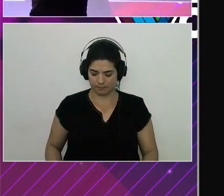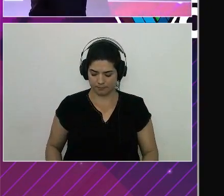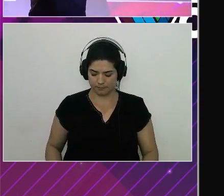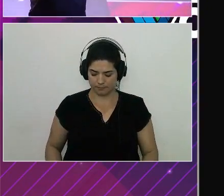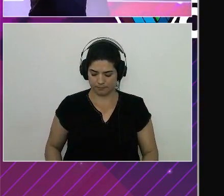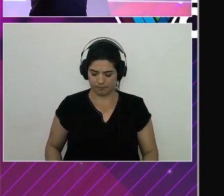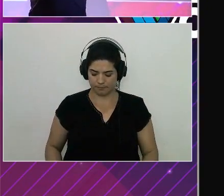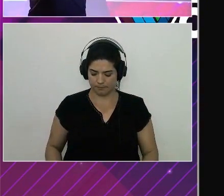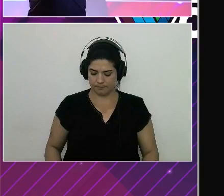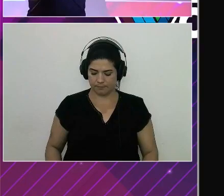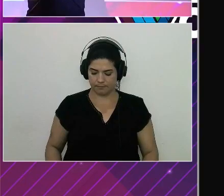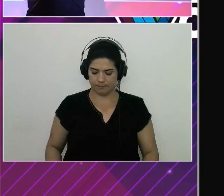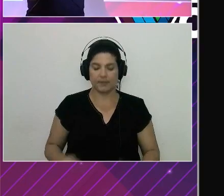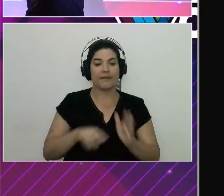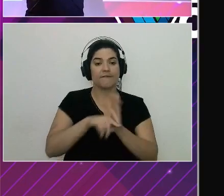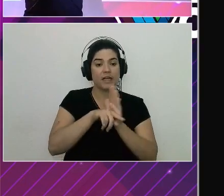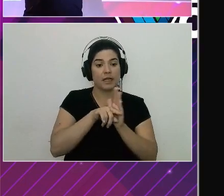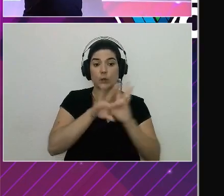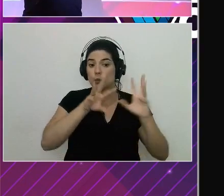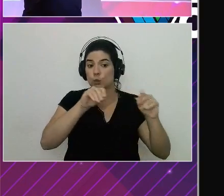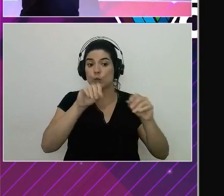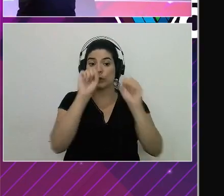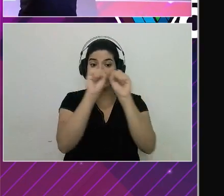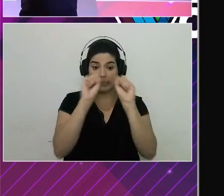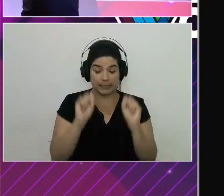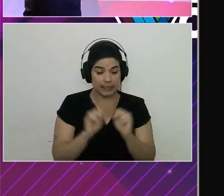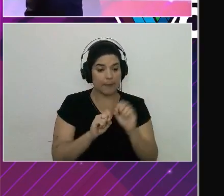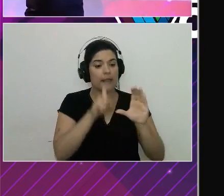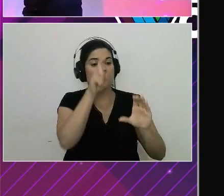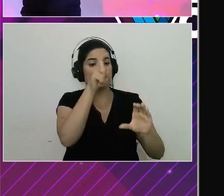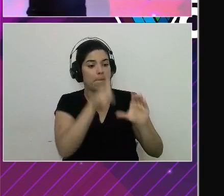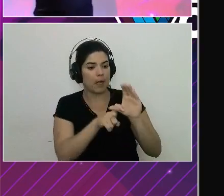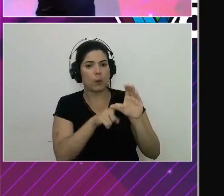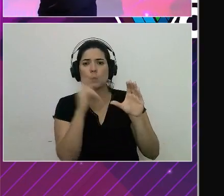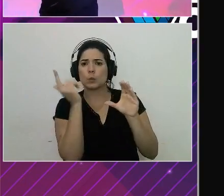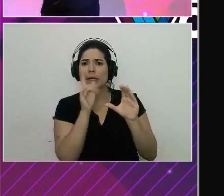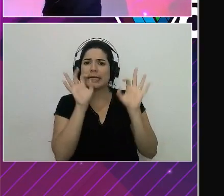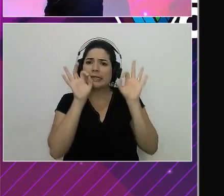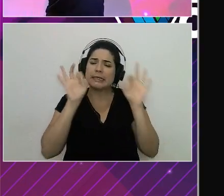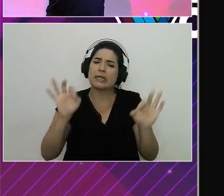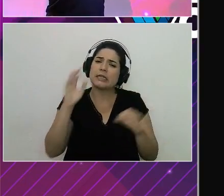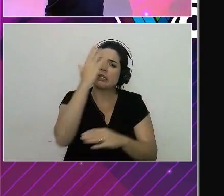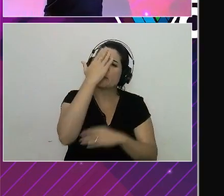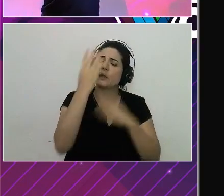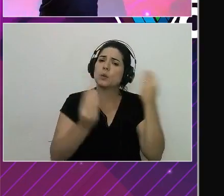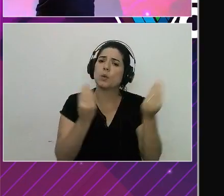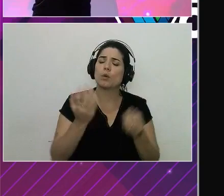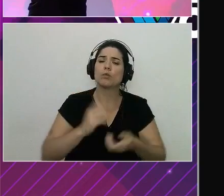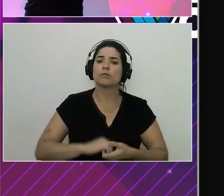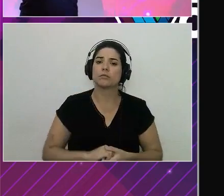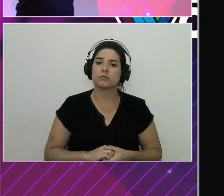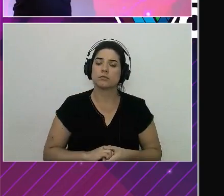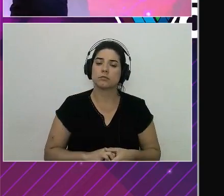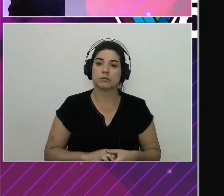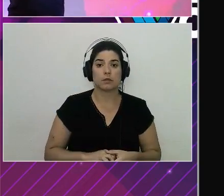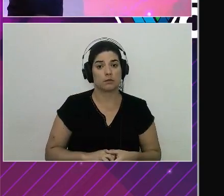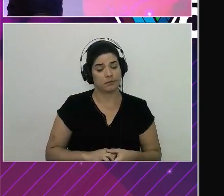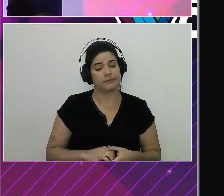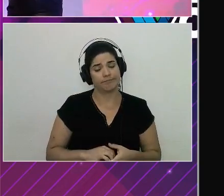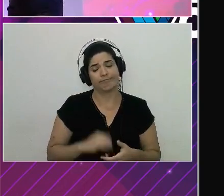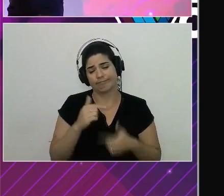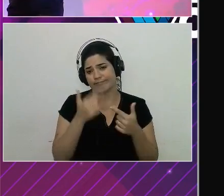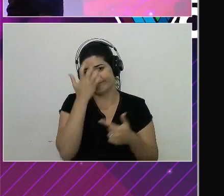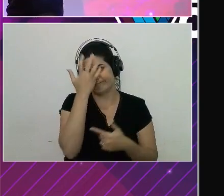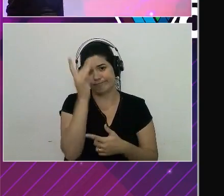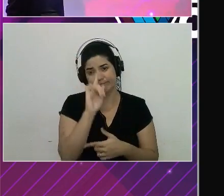se todos os sistemas que eu estou dependendo estão corretos? Como eu faço para mocar isso, por exemplo? Isso não é uma tarefa muito fácil, porque quando eu tenho